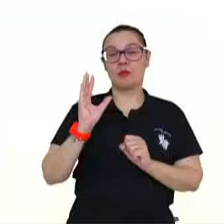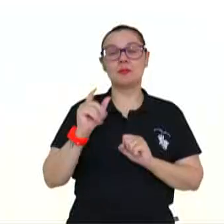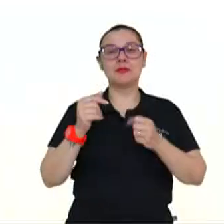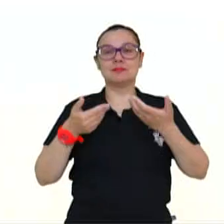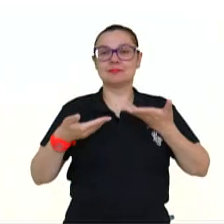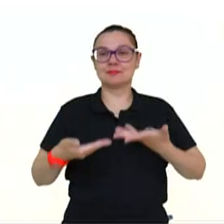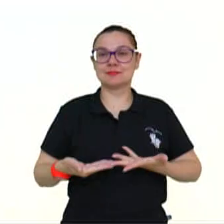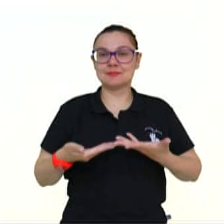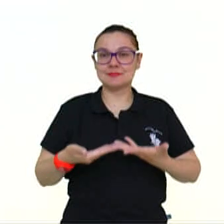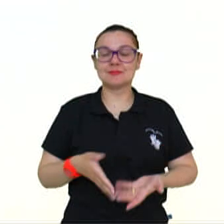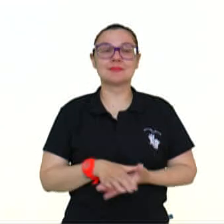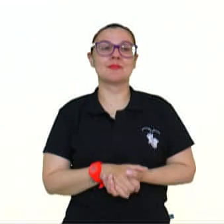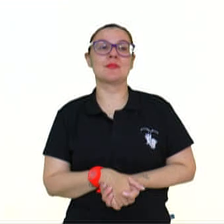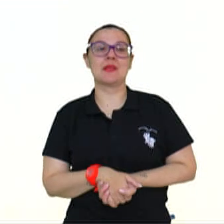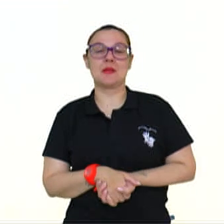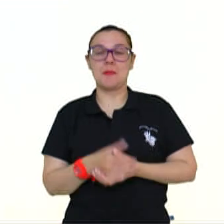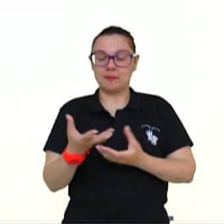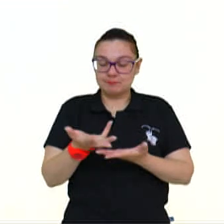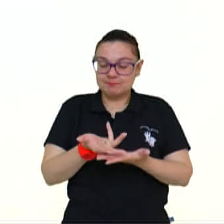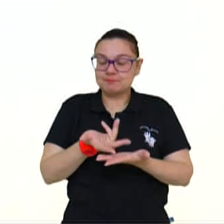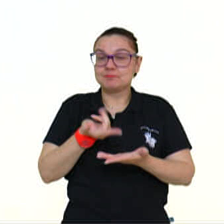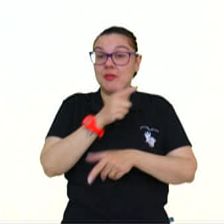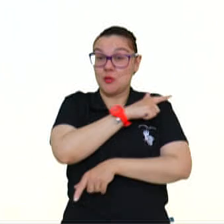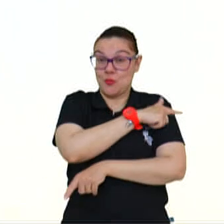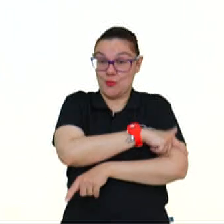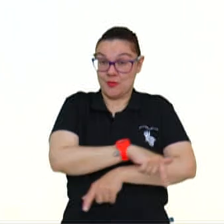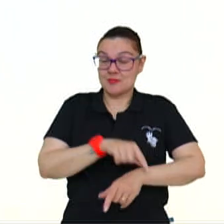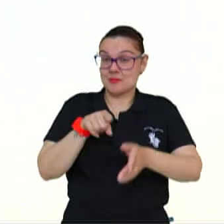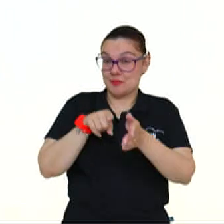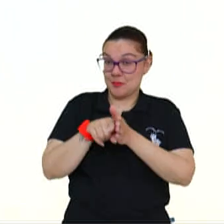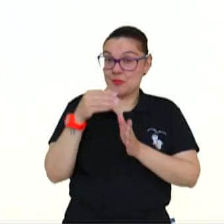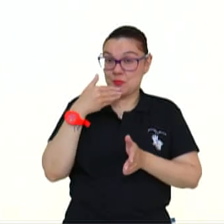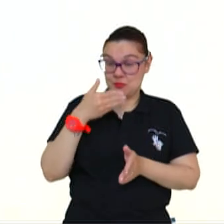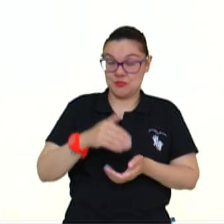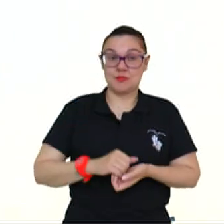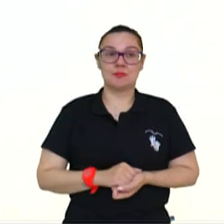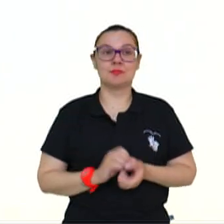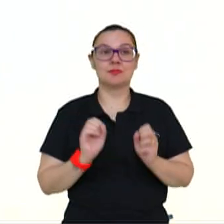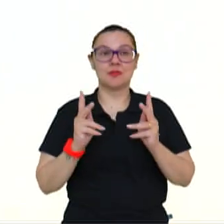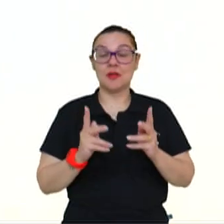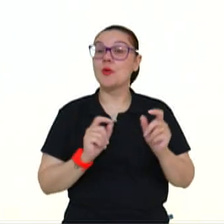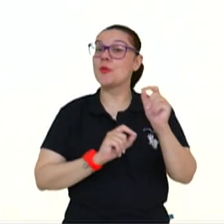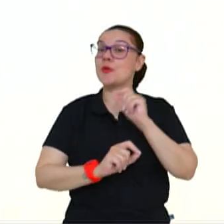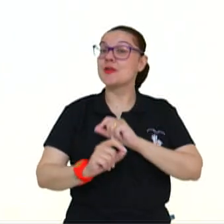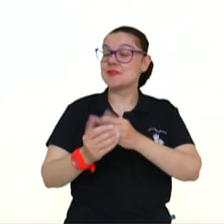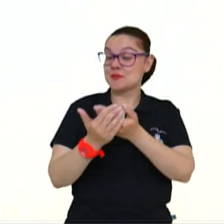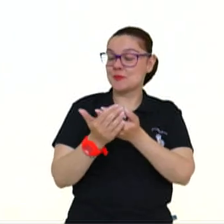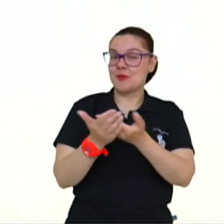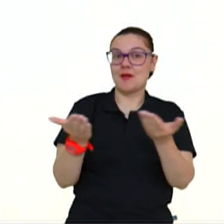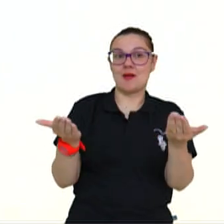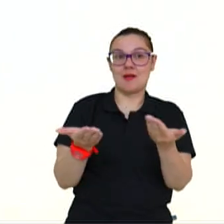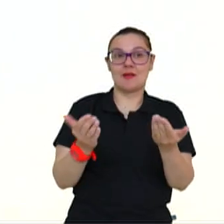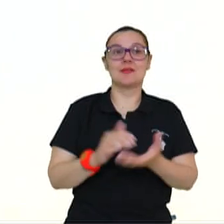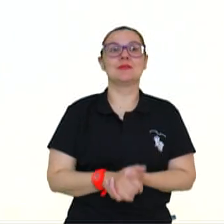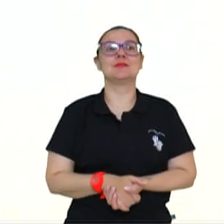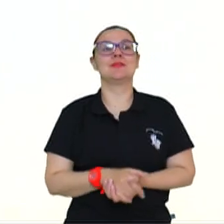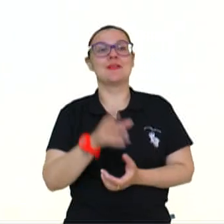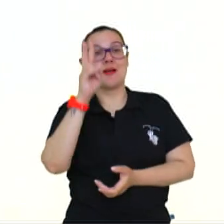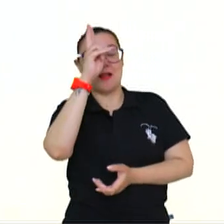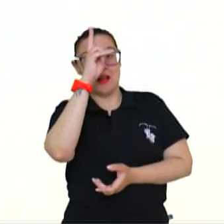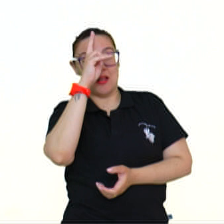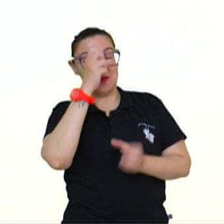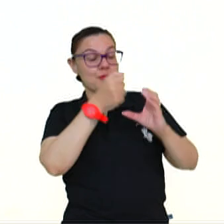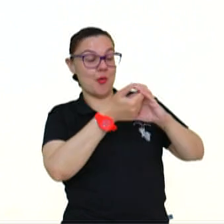pode demonstrar mais polidez na pergunta. Certo, meus amigos? Com isso, o que nós vimos hoje? Relembramos